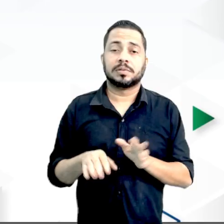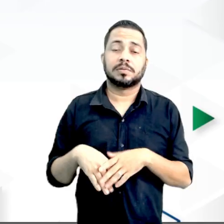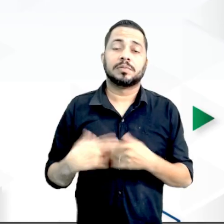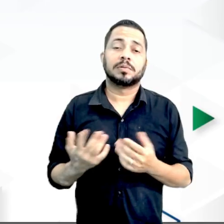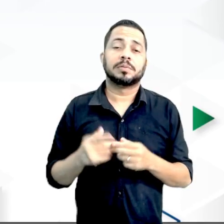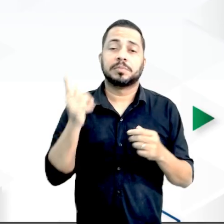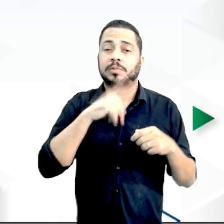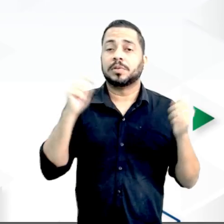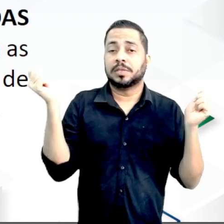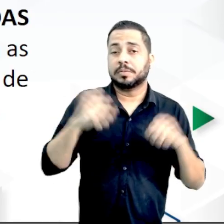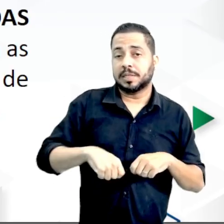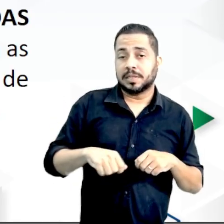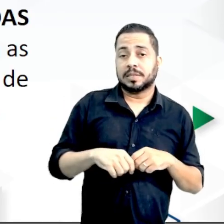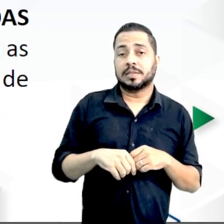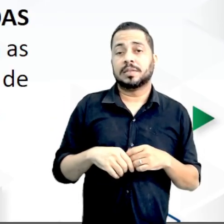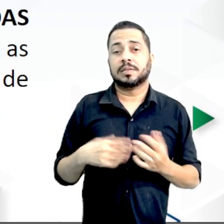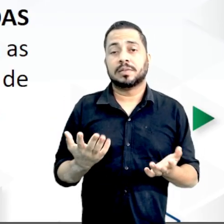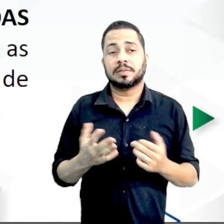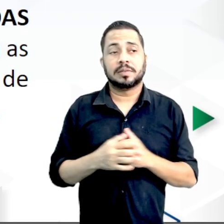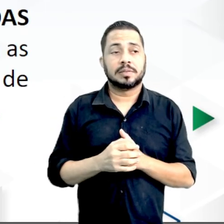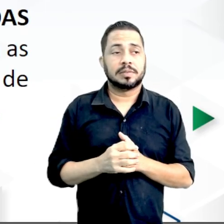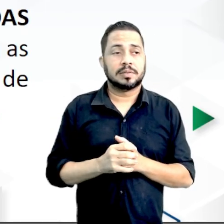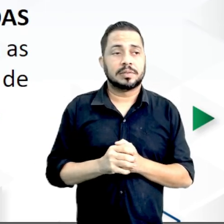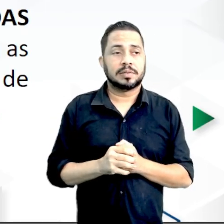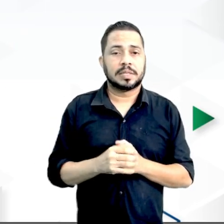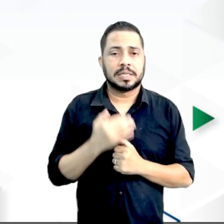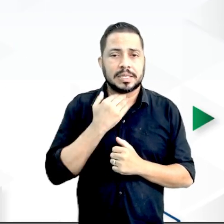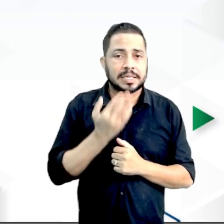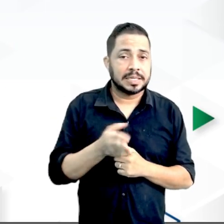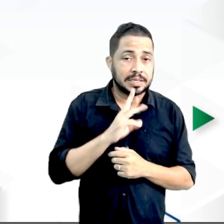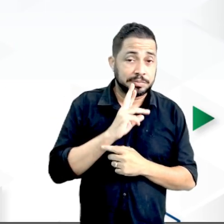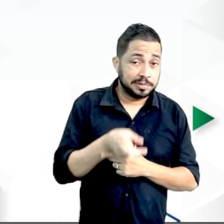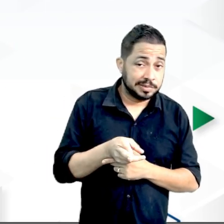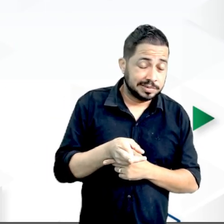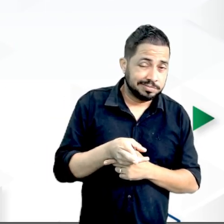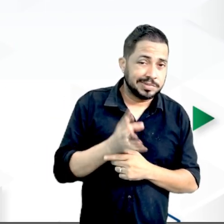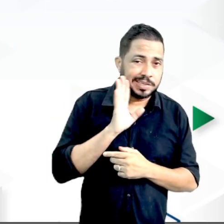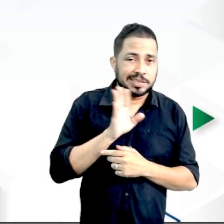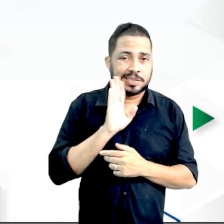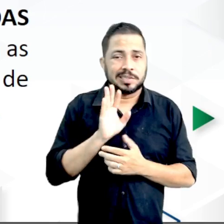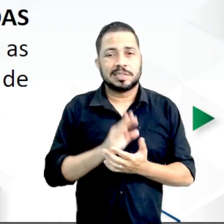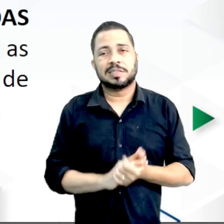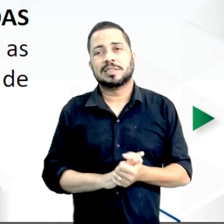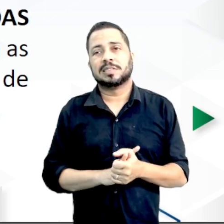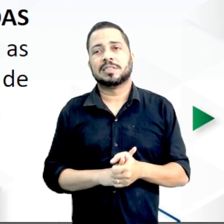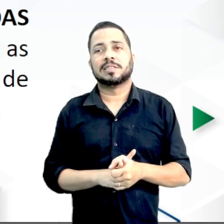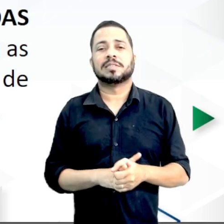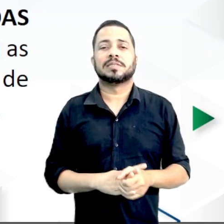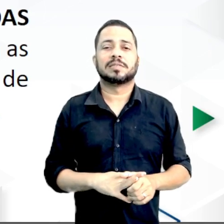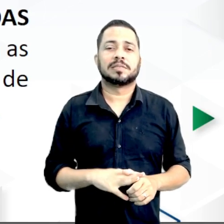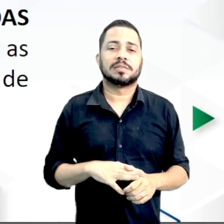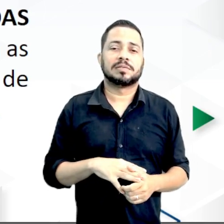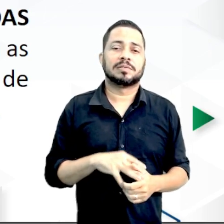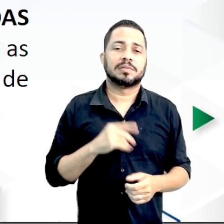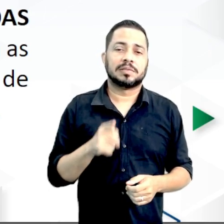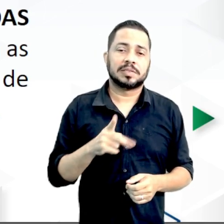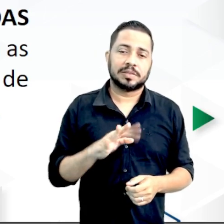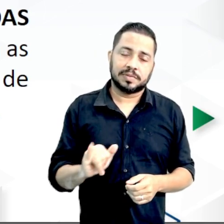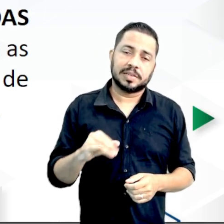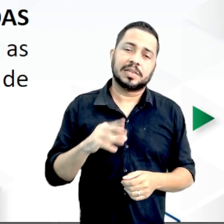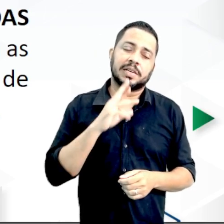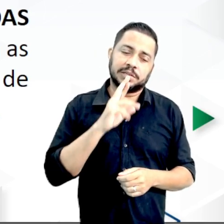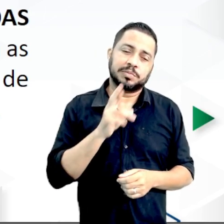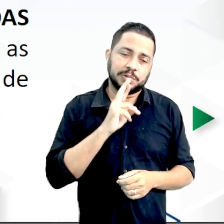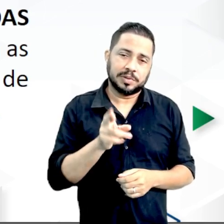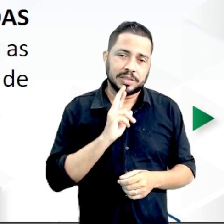as possibilidades? Vamos ver? Ele tá sem resposta, ó. Que legal. Eu adorei essa. Você vai responder